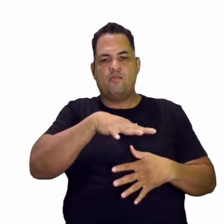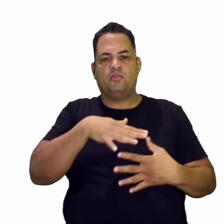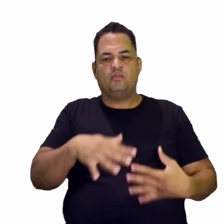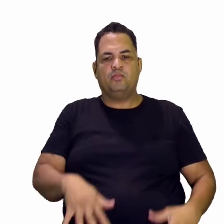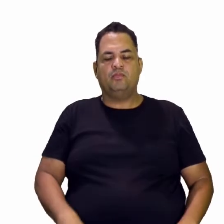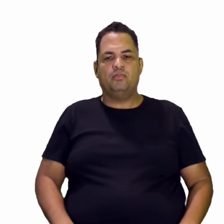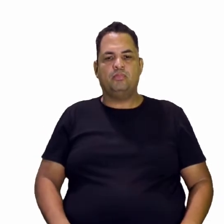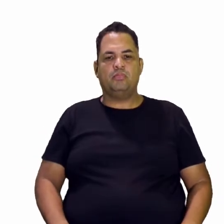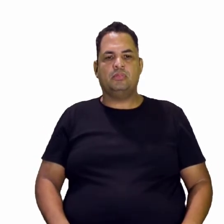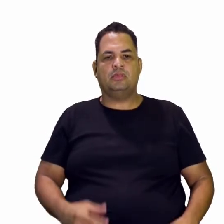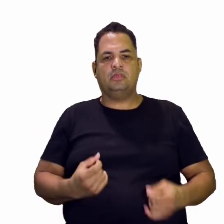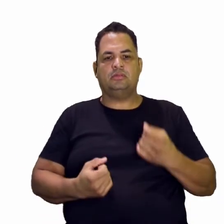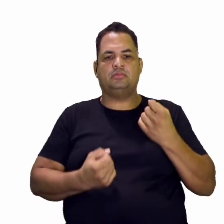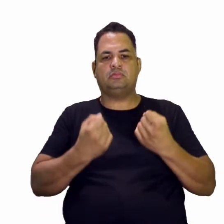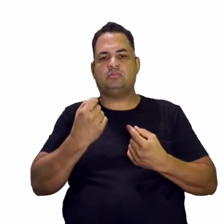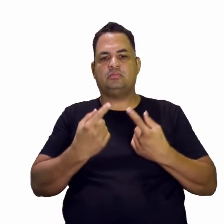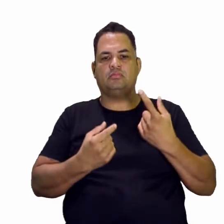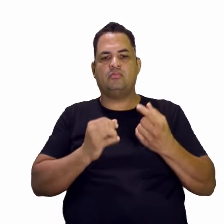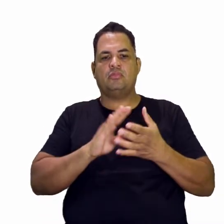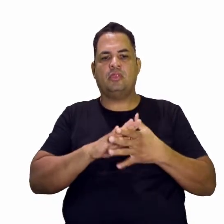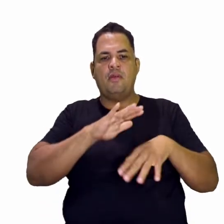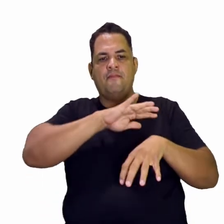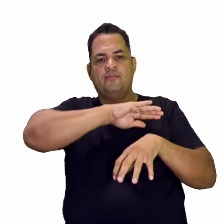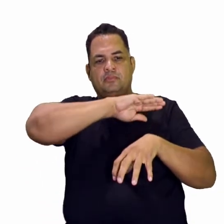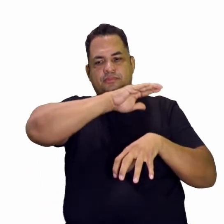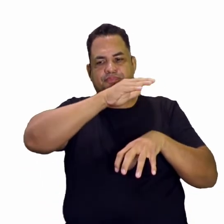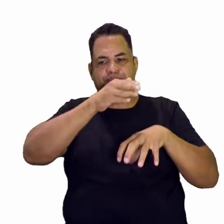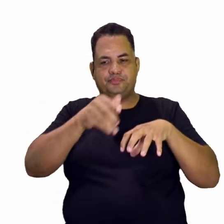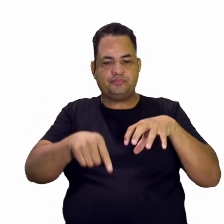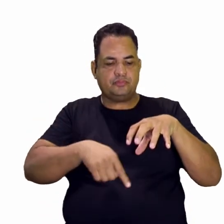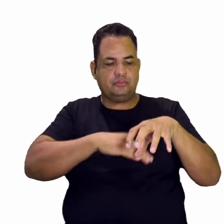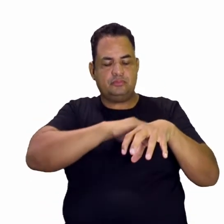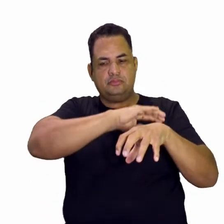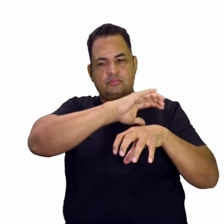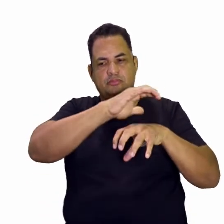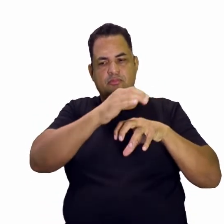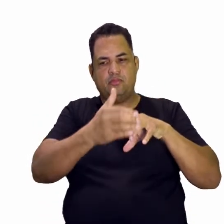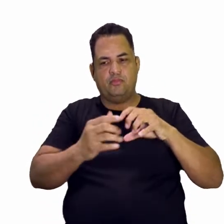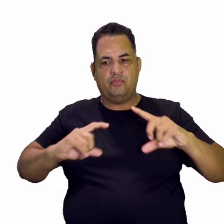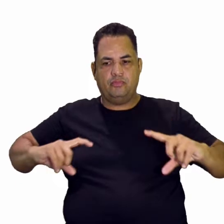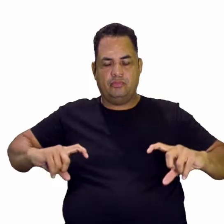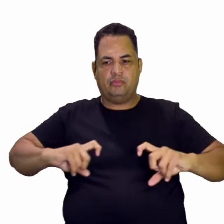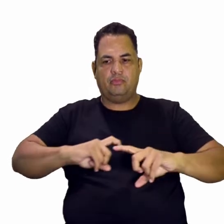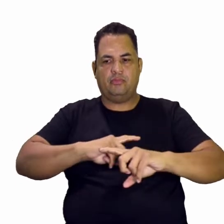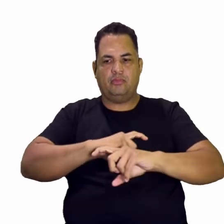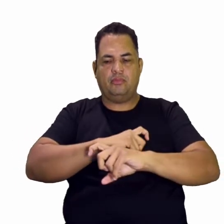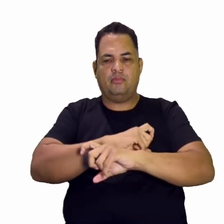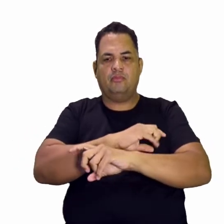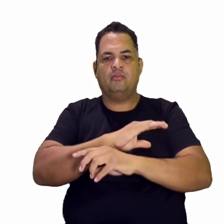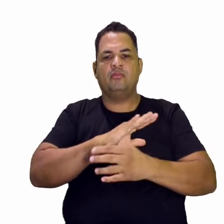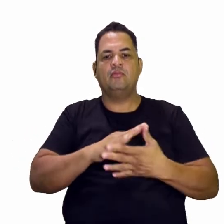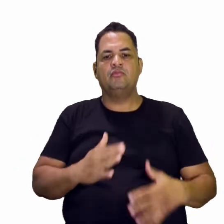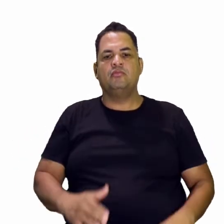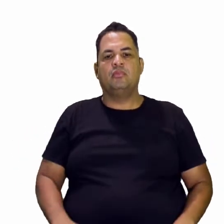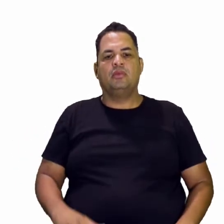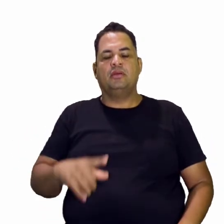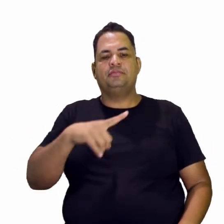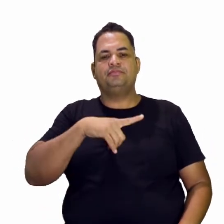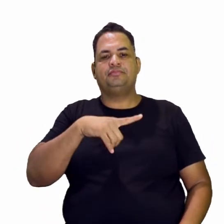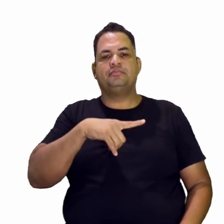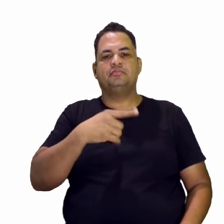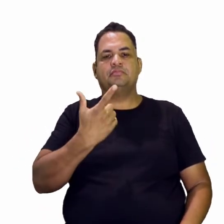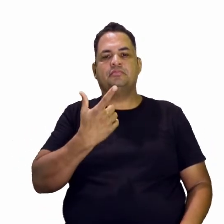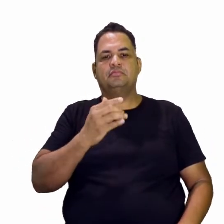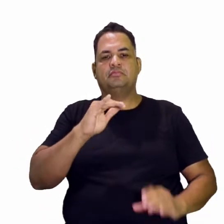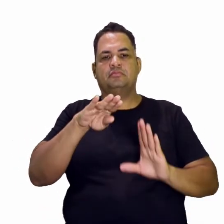tá? E algumas bactérias vão ter essa cápsula. Não são todas as bactérias que são encapsuladas. Aí a gente vai